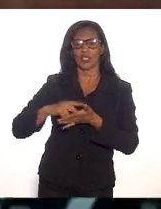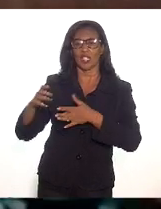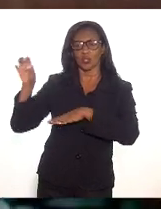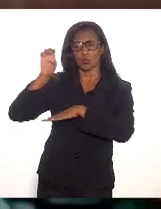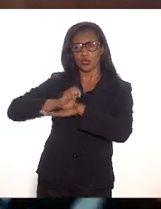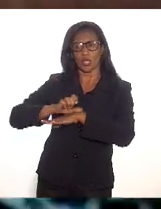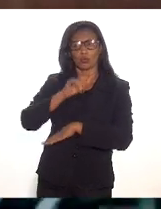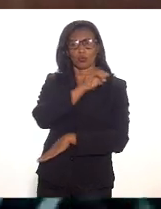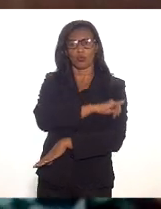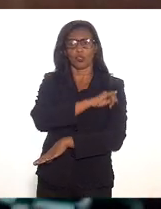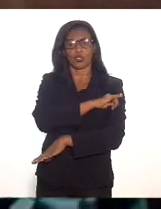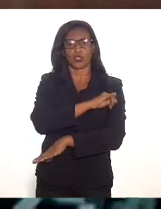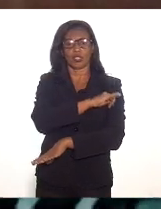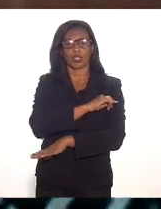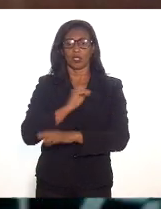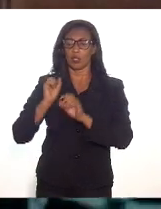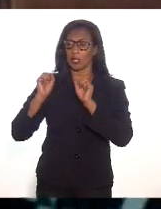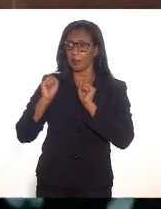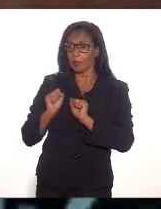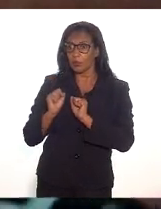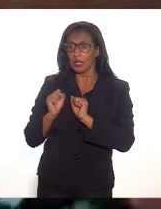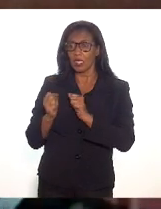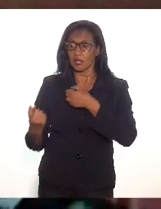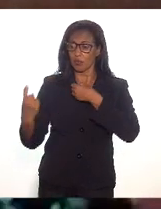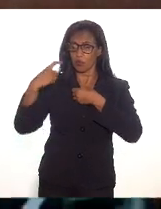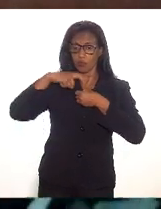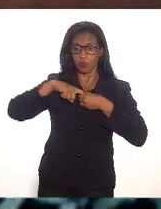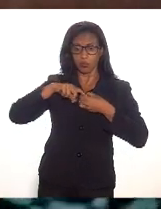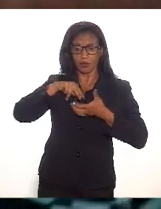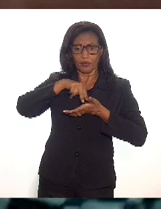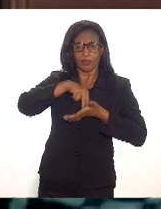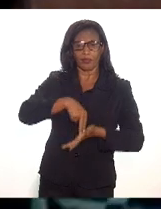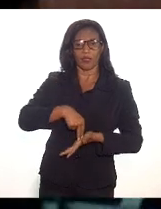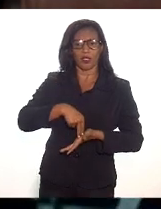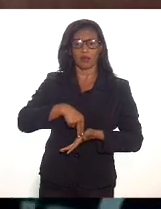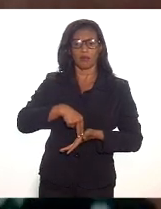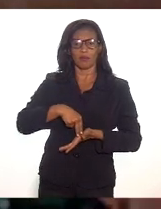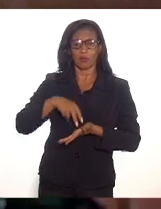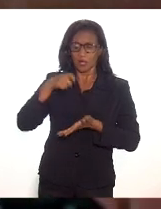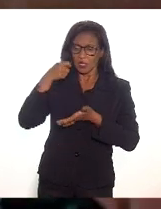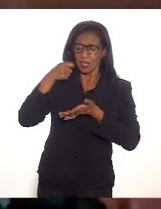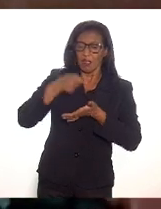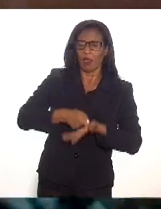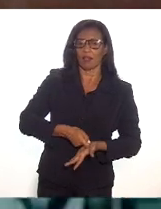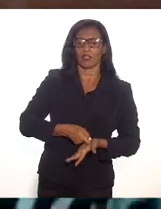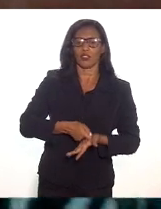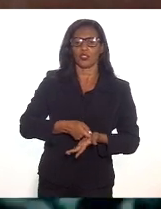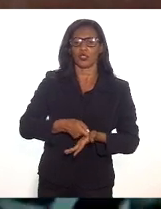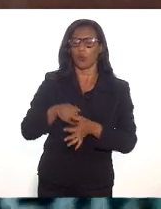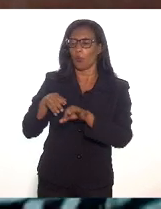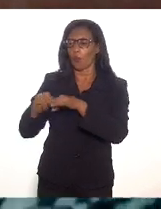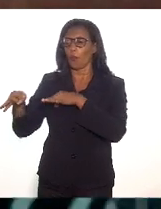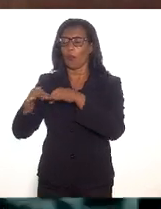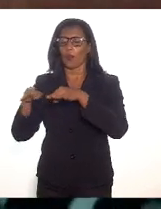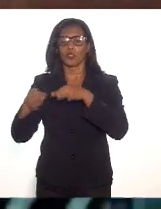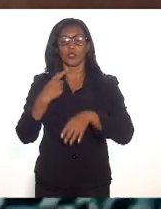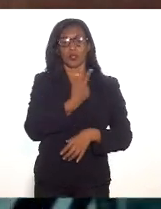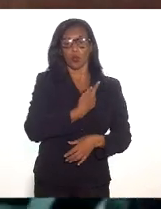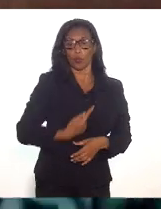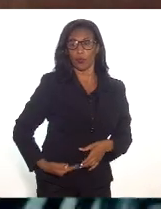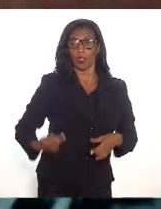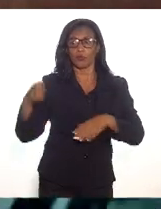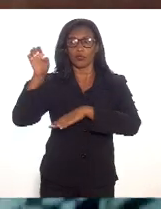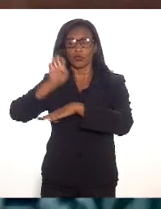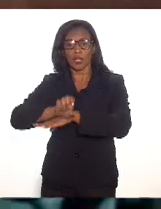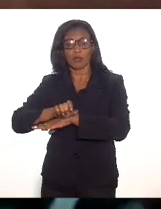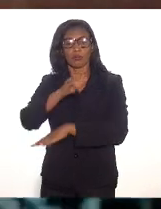Rio de Janeiro que pudesse se recuperar, de fato, que pudesse garantir um plano de contingência. Era isso que o governo do